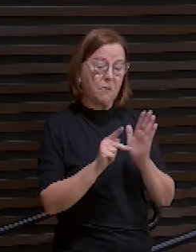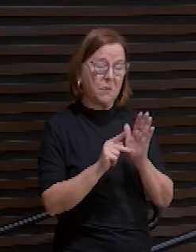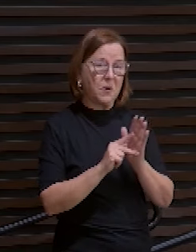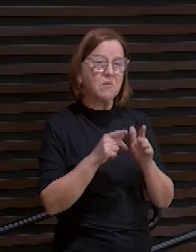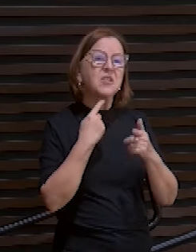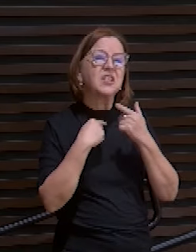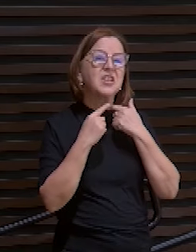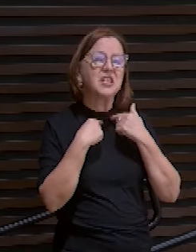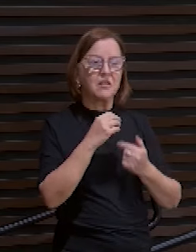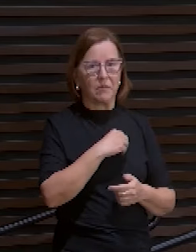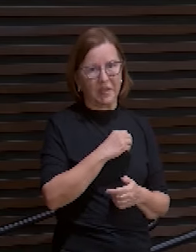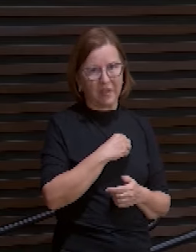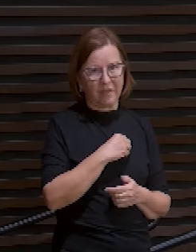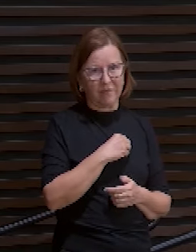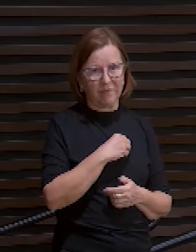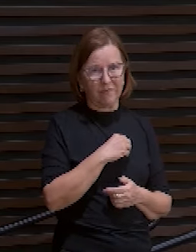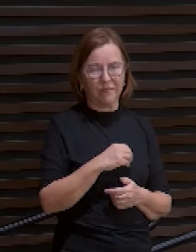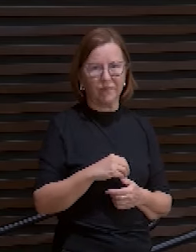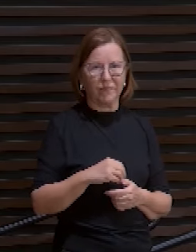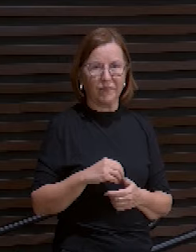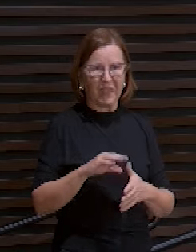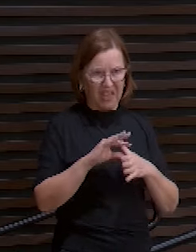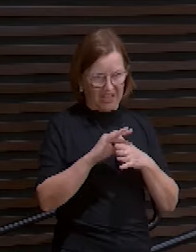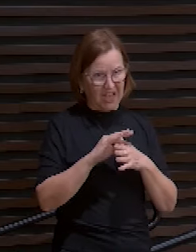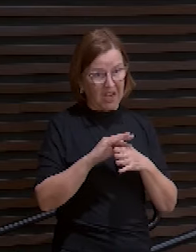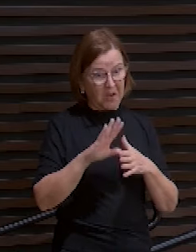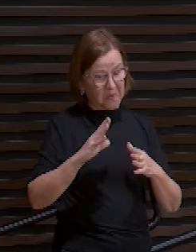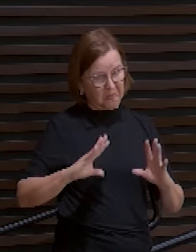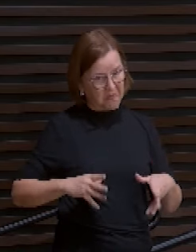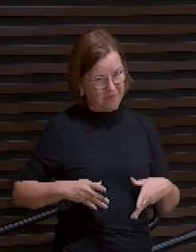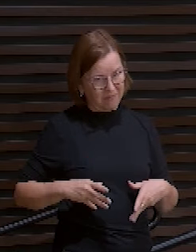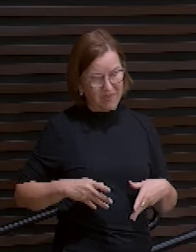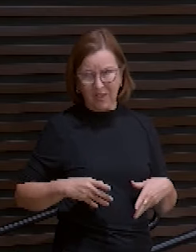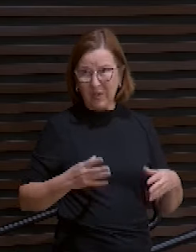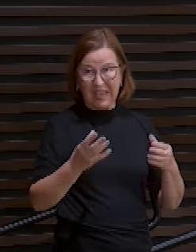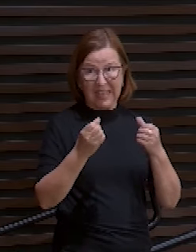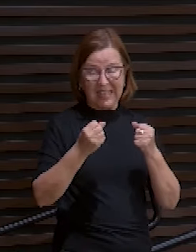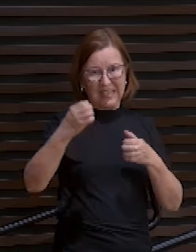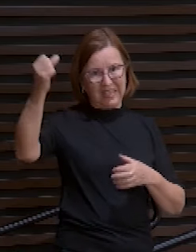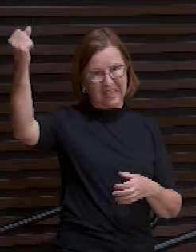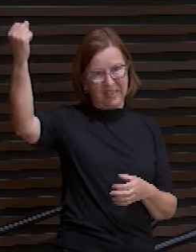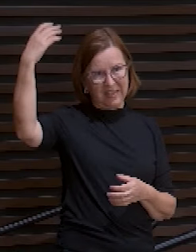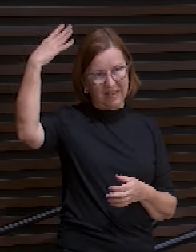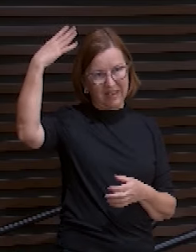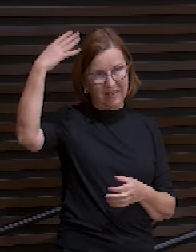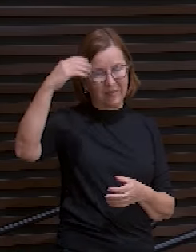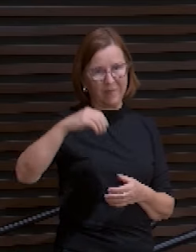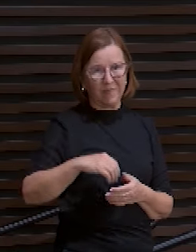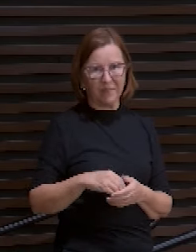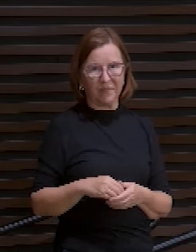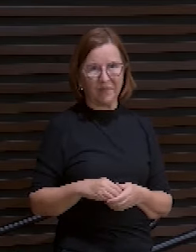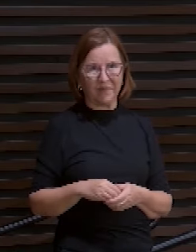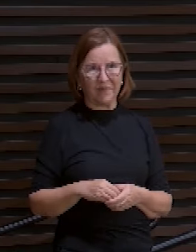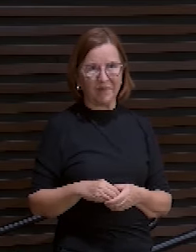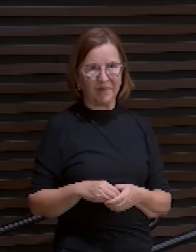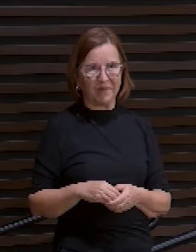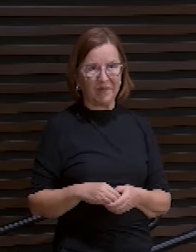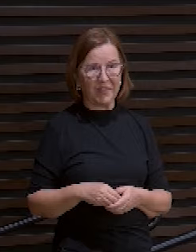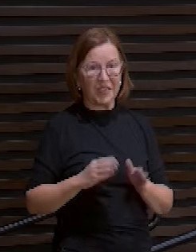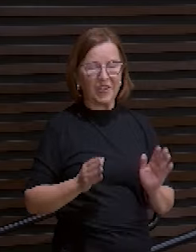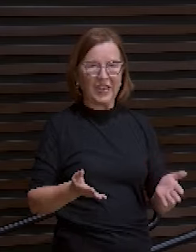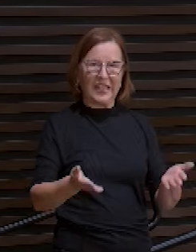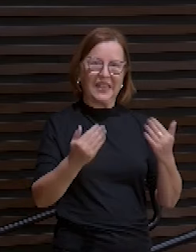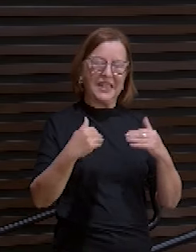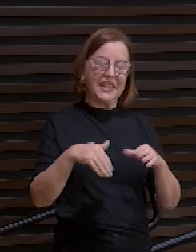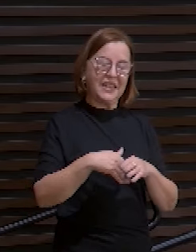pecaminosos a carne ela não aceita a graça que nos foi dada